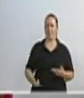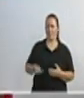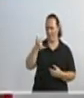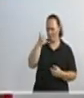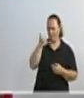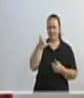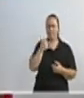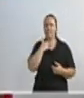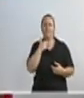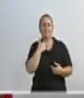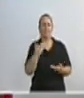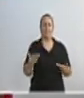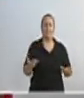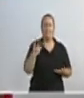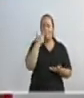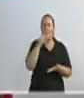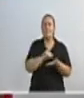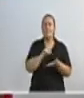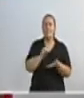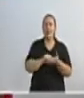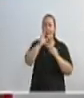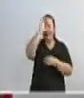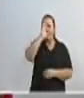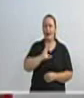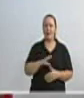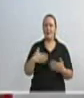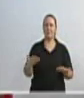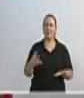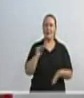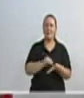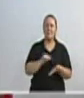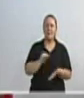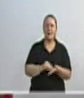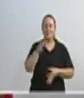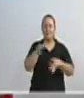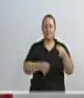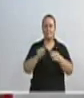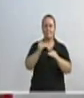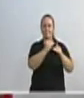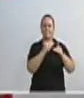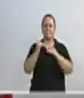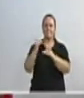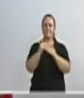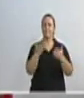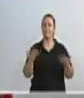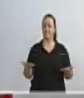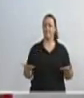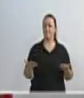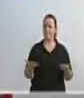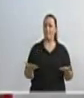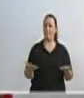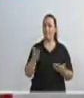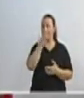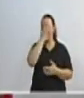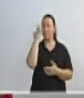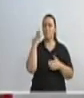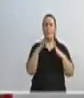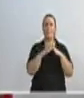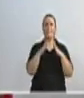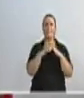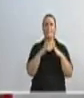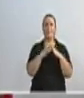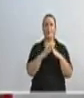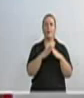de cidadania, isso é falta de justiça social. Nós nos deparamos com os irmãos que moram, às vezes, numa área que